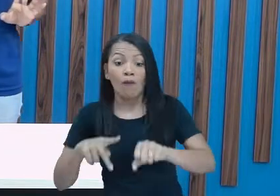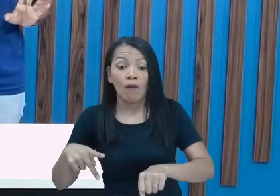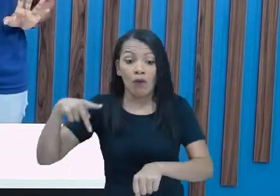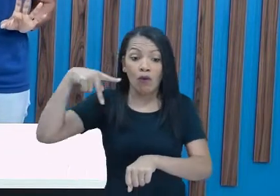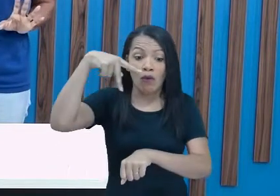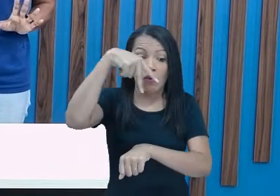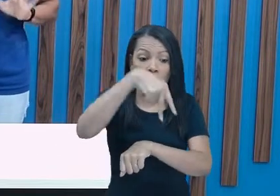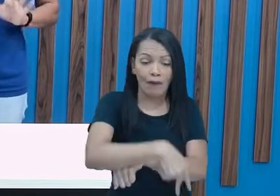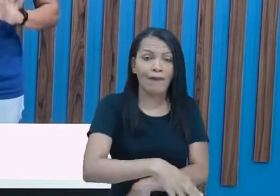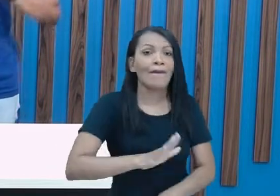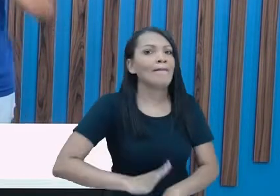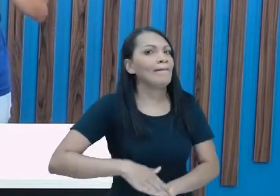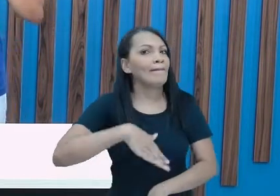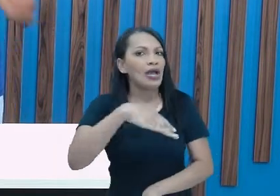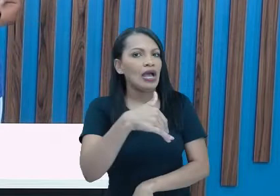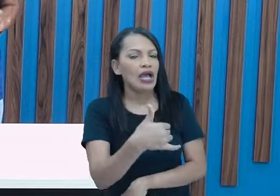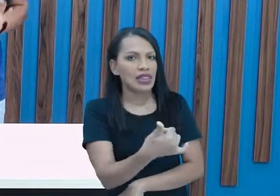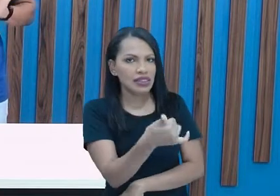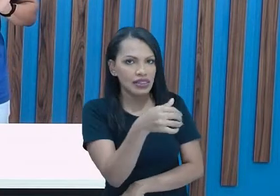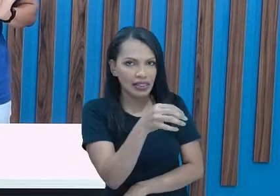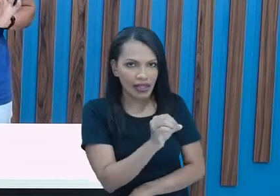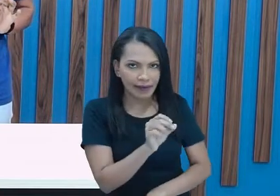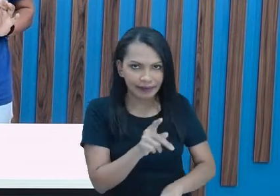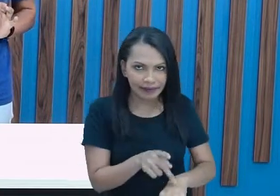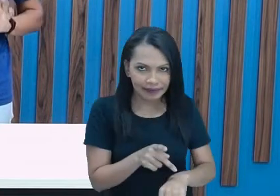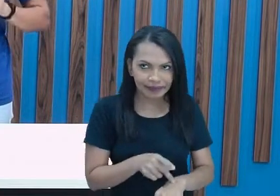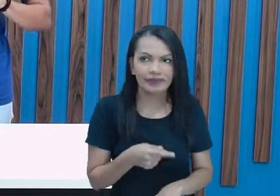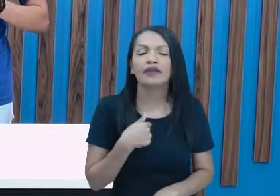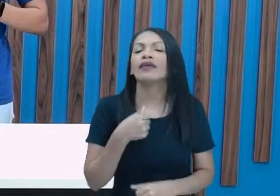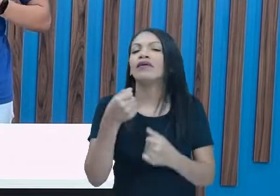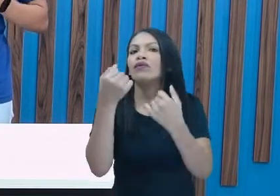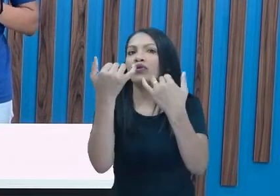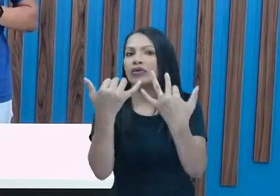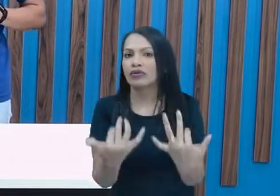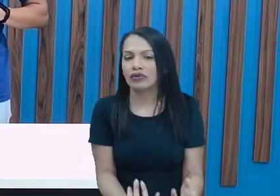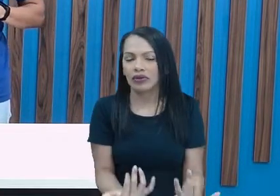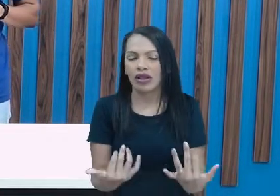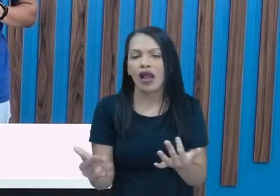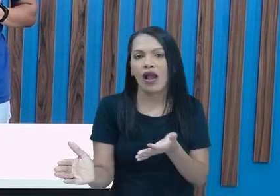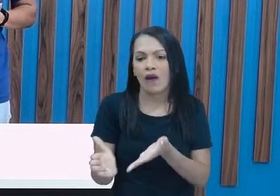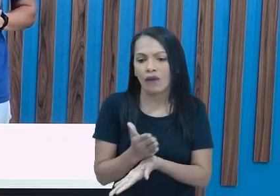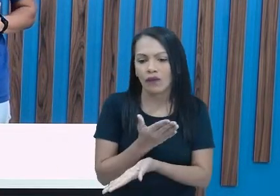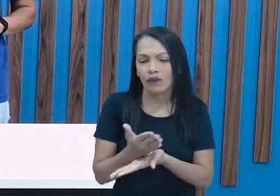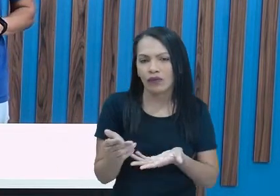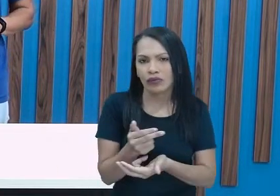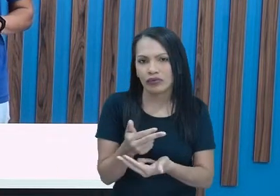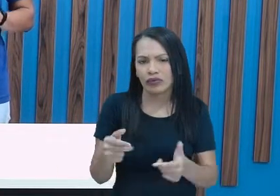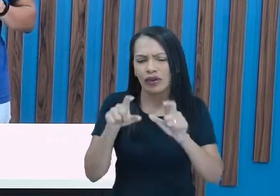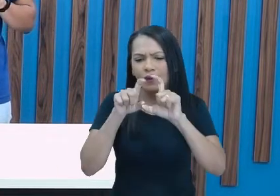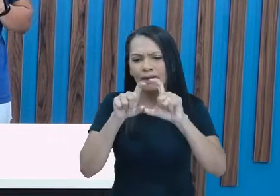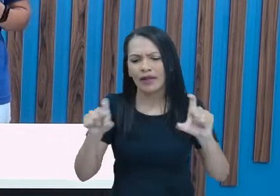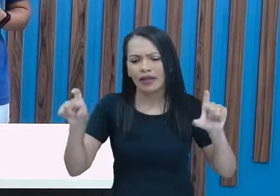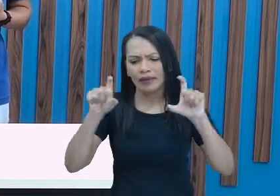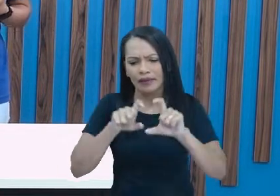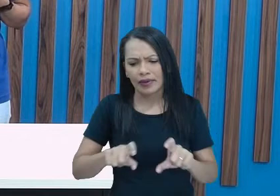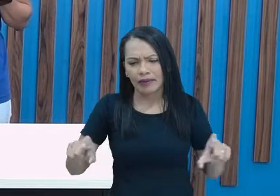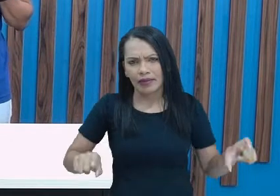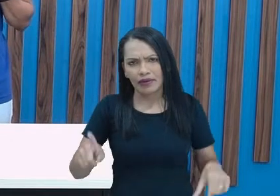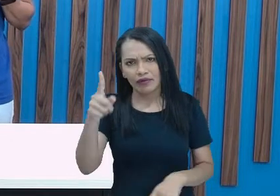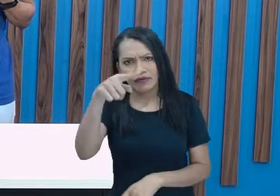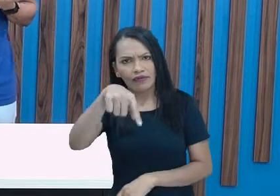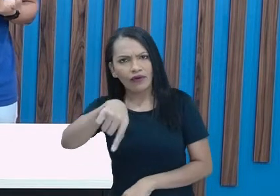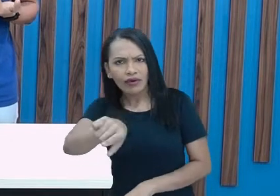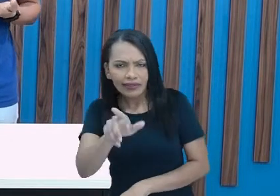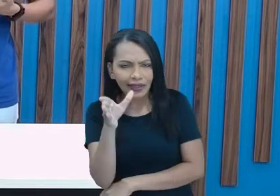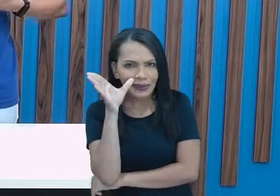nessa historinha, certo? Eu não trouxe a historinha toda, eu trouxe apenas alguns trechos da historinha para deixar vocês um